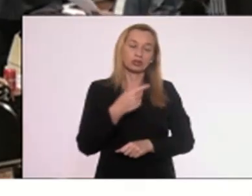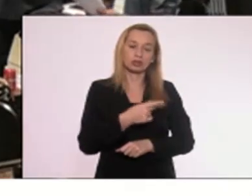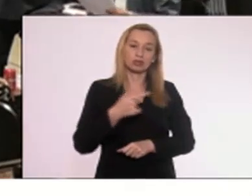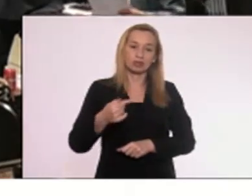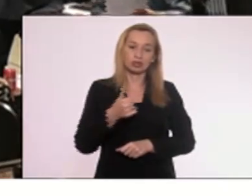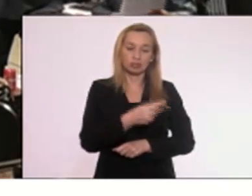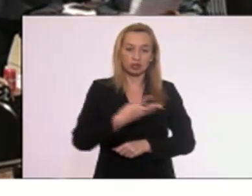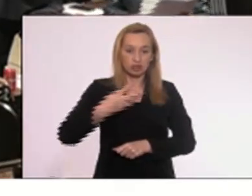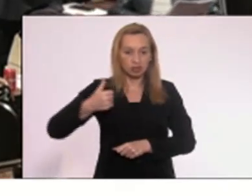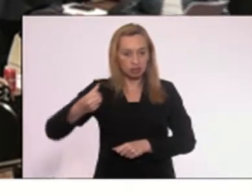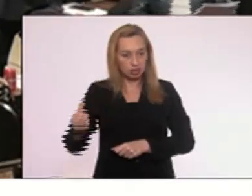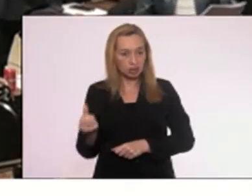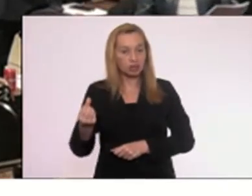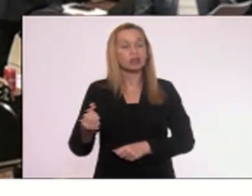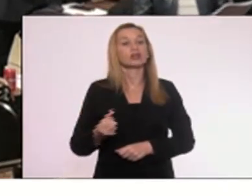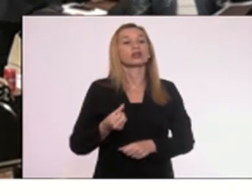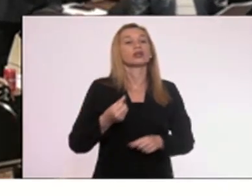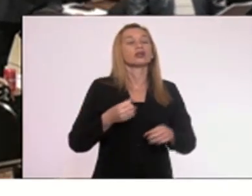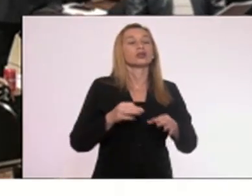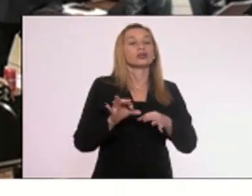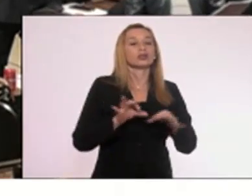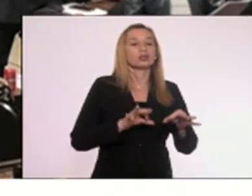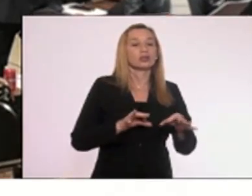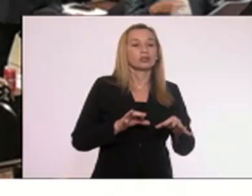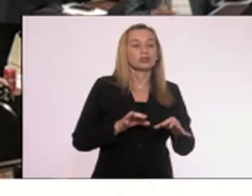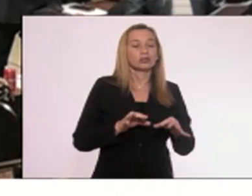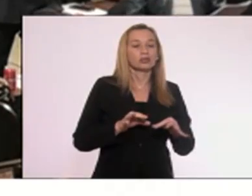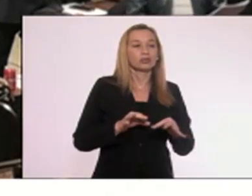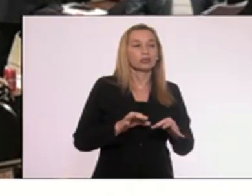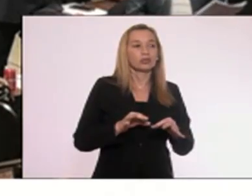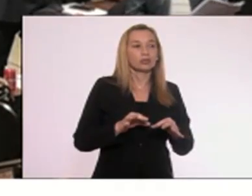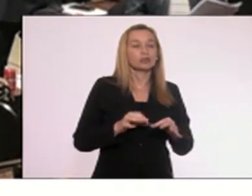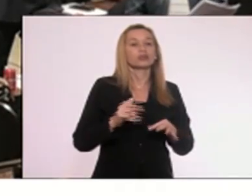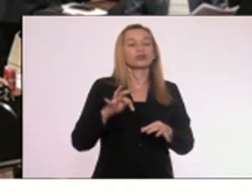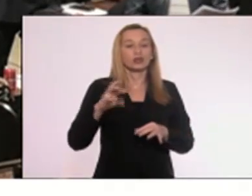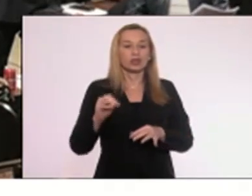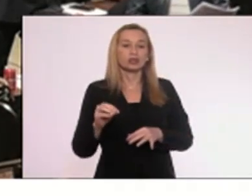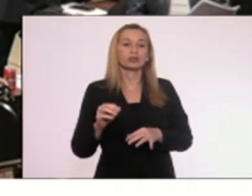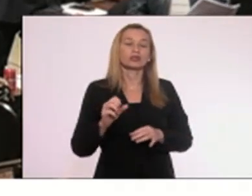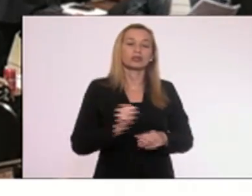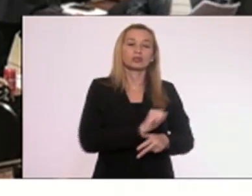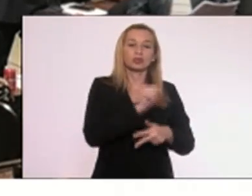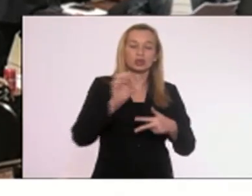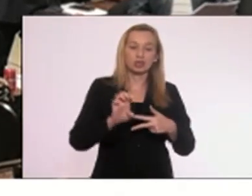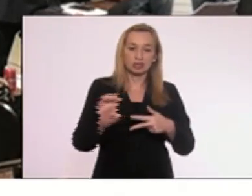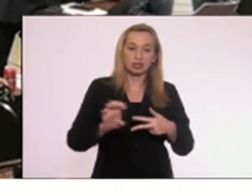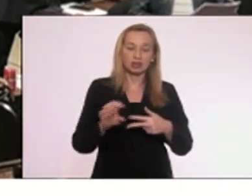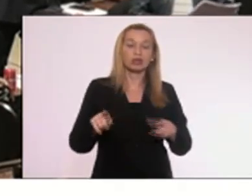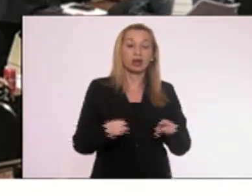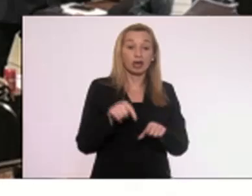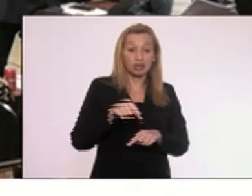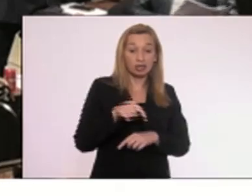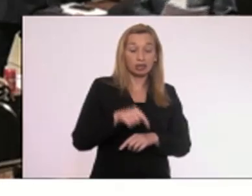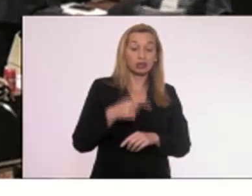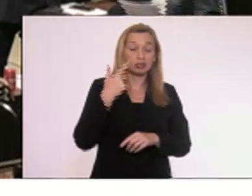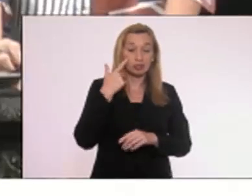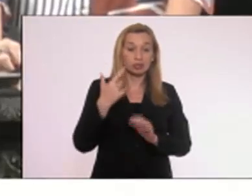o veto parcial aposto ao projeto de lei 4443 de 2018, Poder Executivo. Aqui vai ter um destaque,